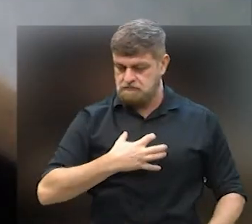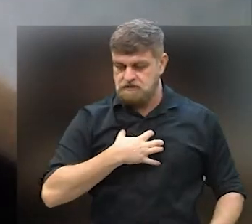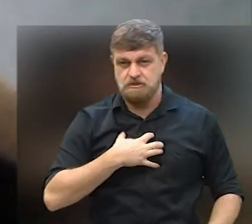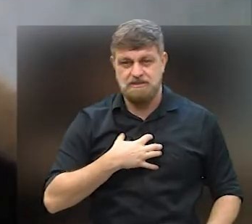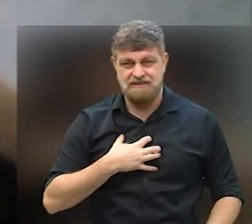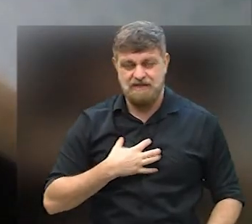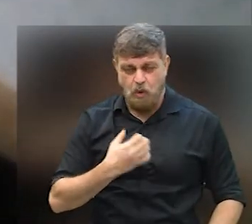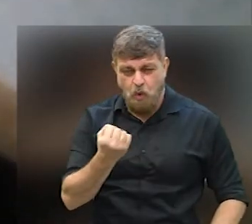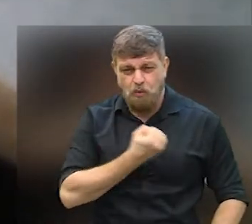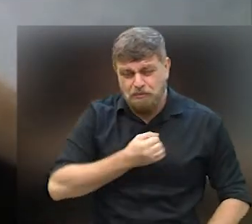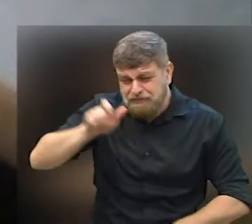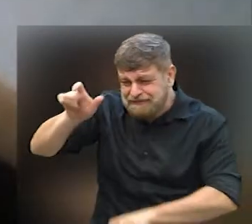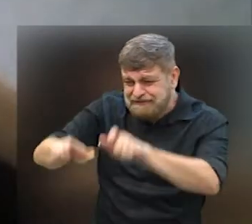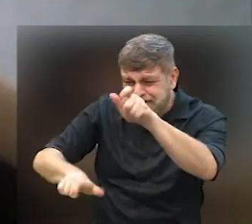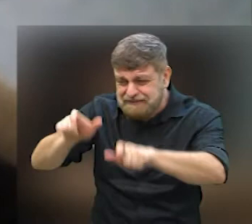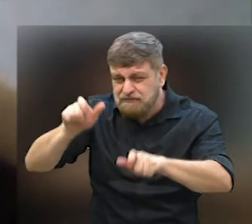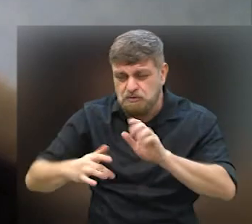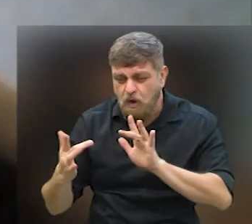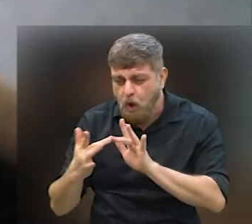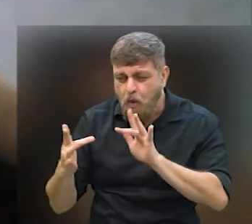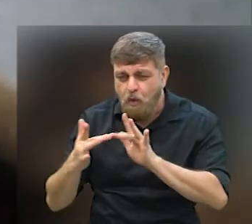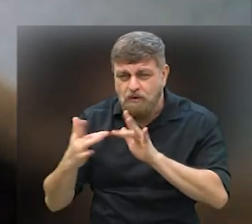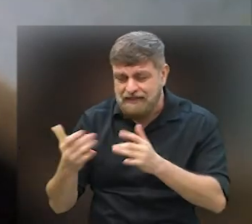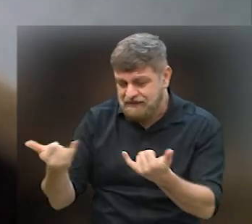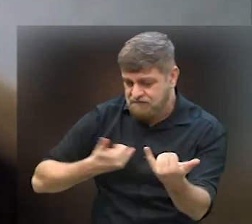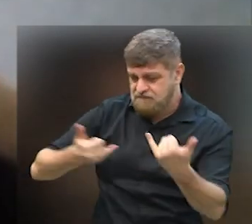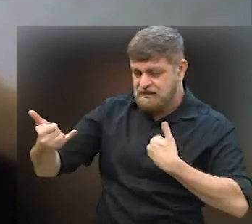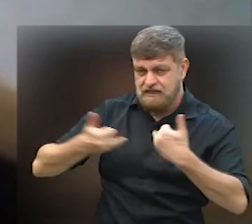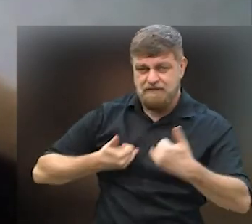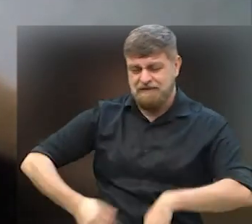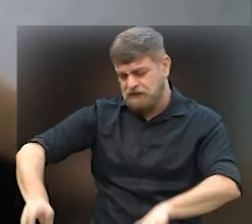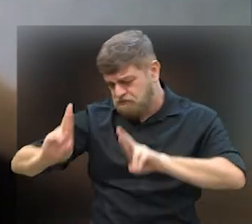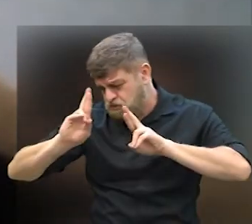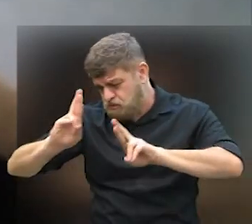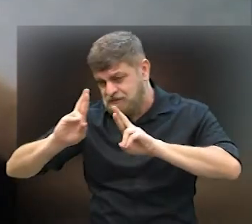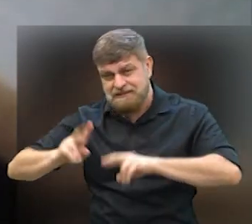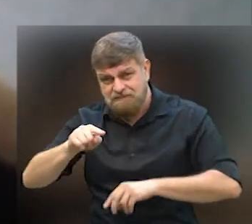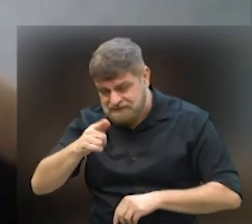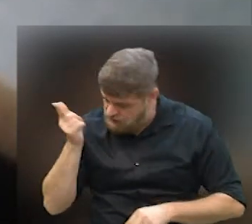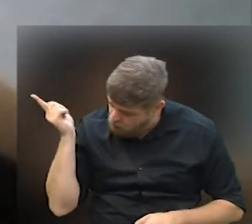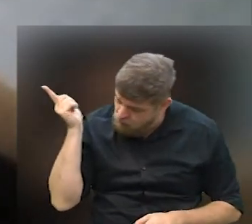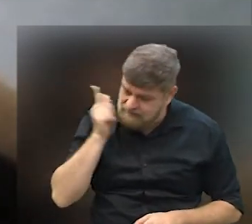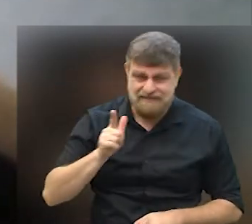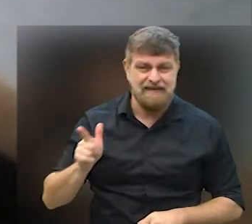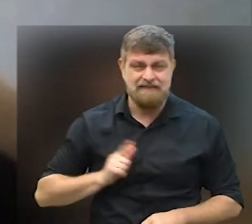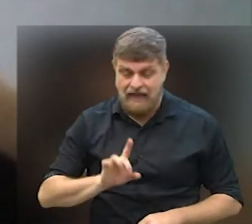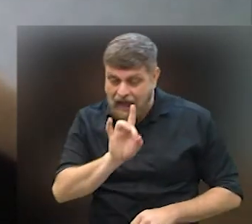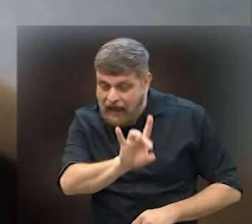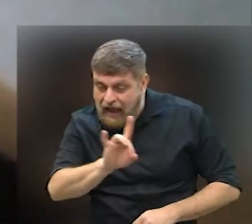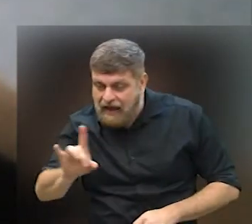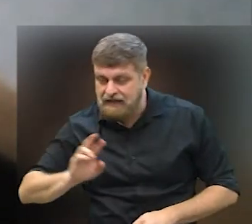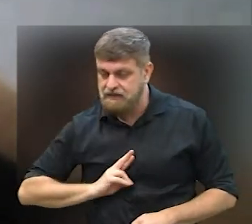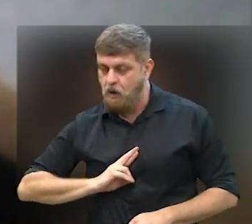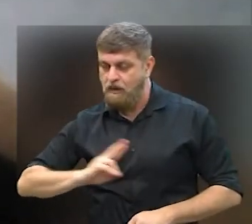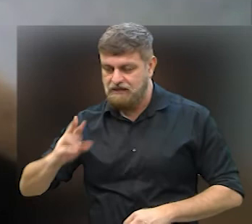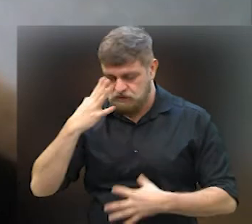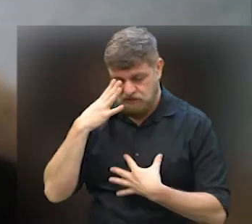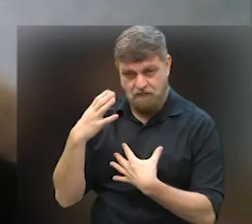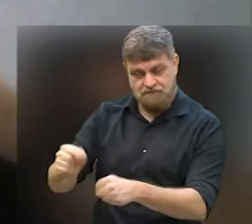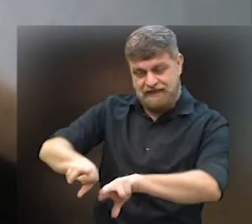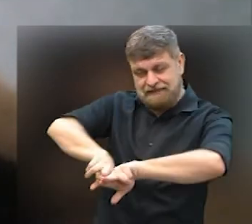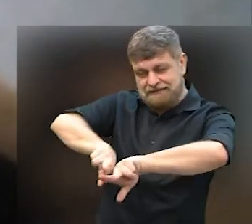o número de pessoas entrando em contato comigo e dizendo: estamos torcendo por você, cada um à sua maneira, cada um com a sua